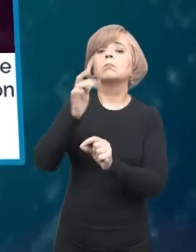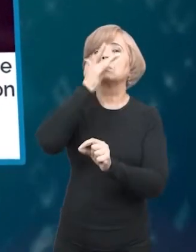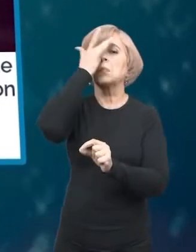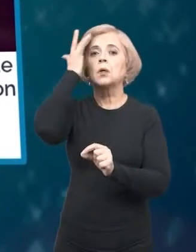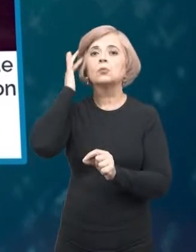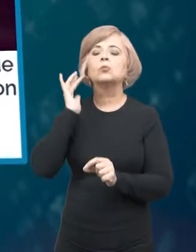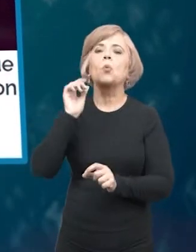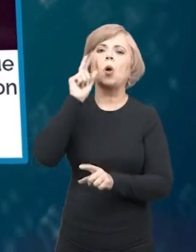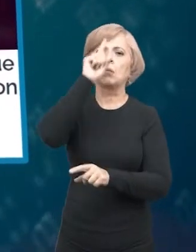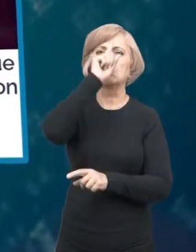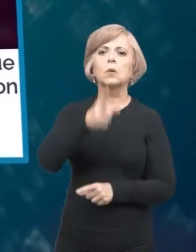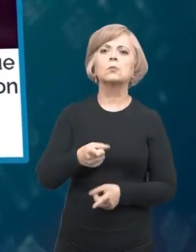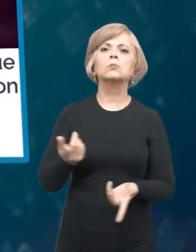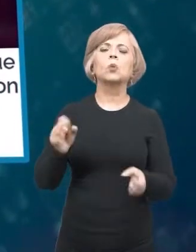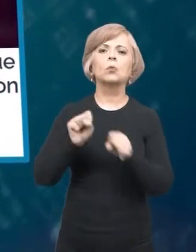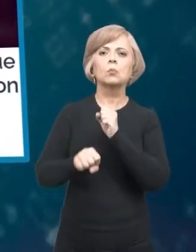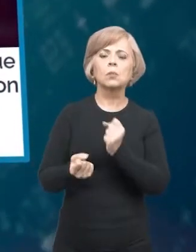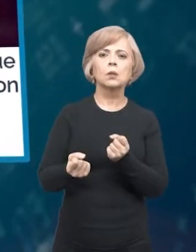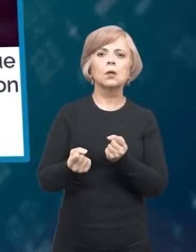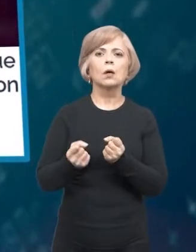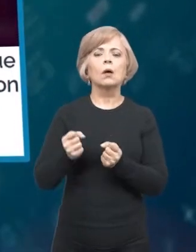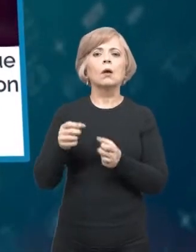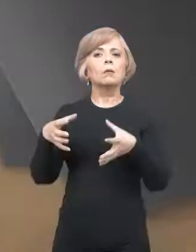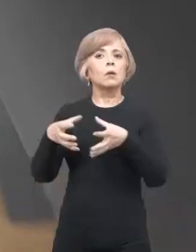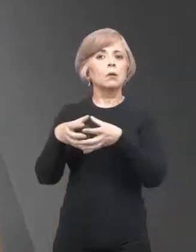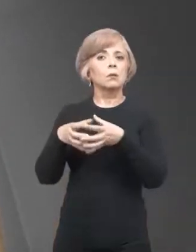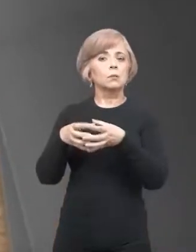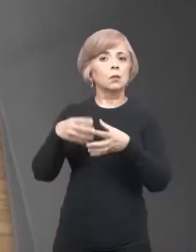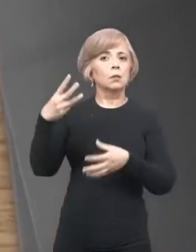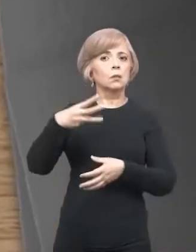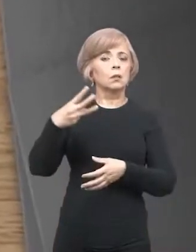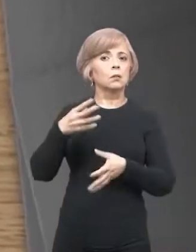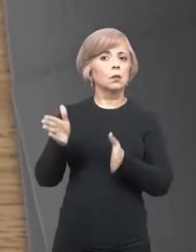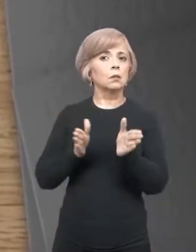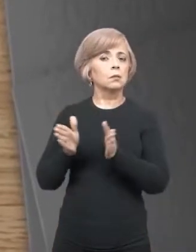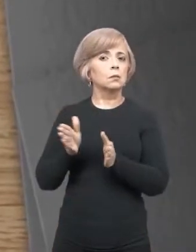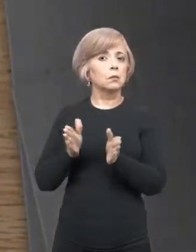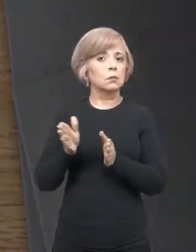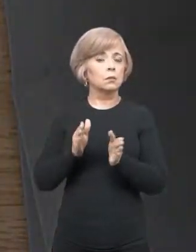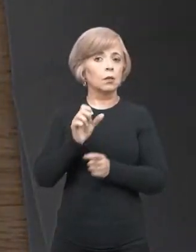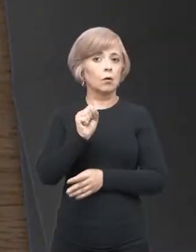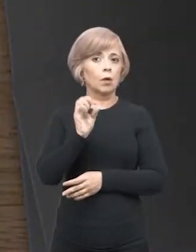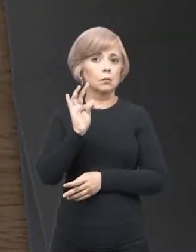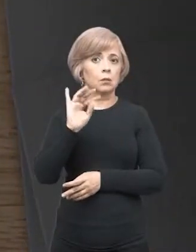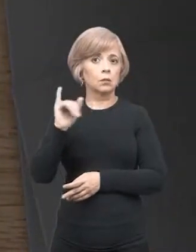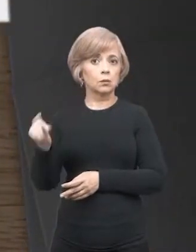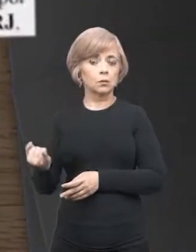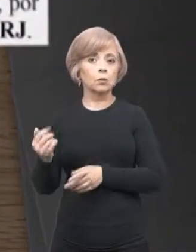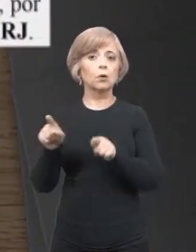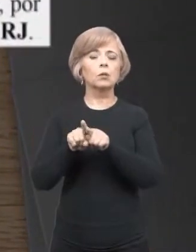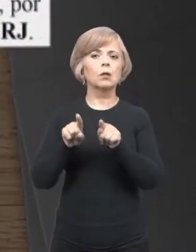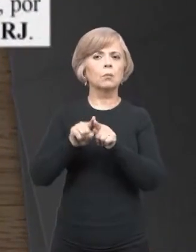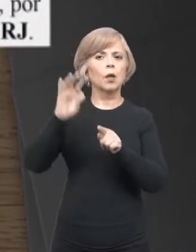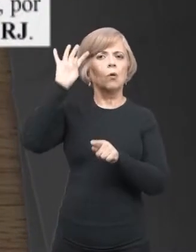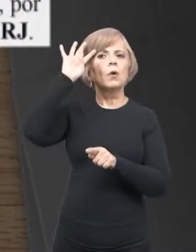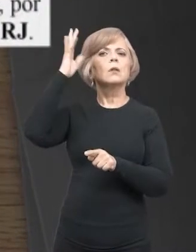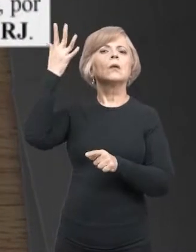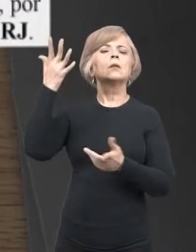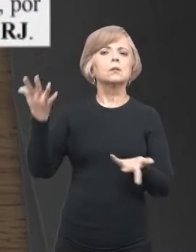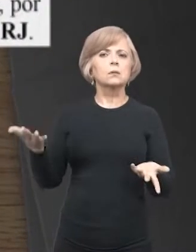pelo ministro Rogério Schietti, pela terceira sessão do STJ, foi uma decisão muito interessante, uma